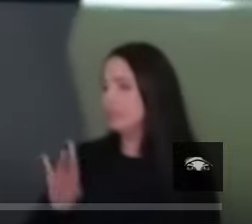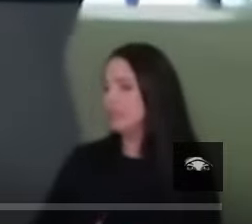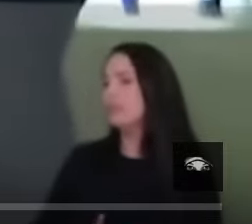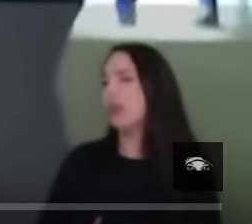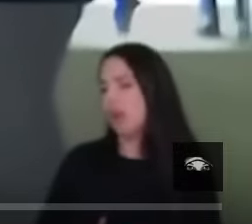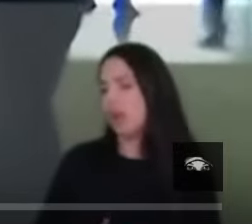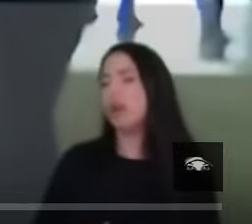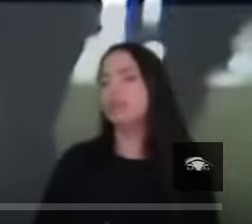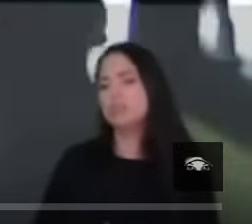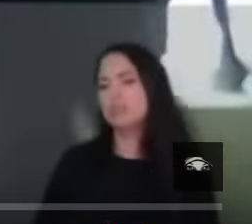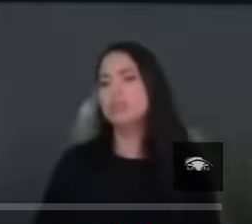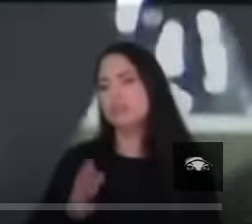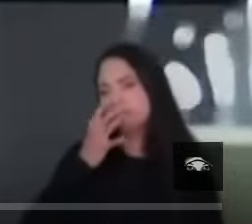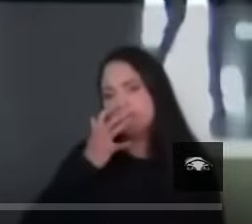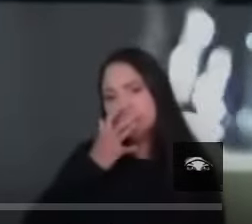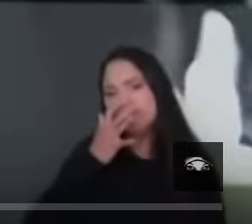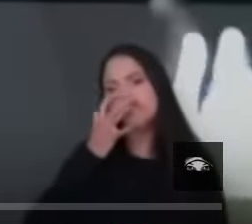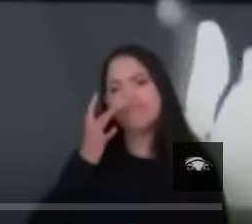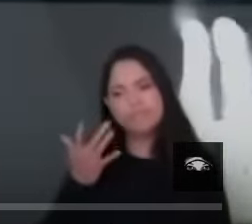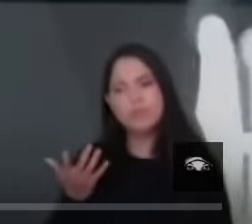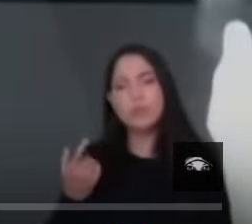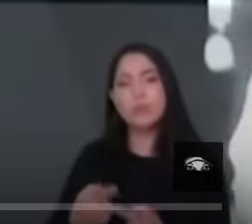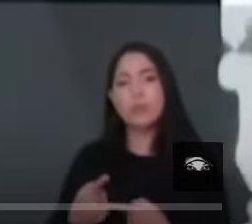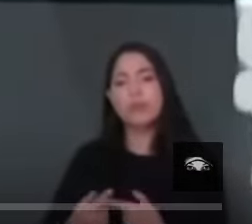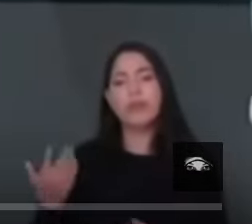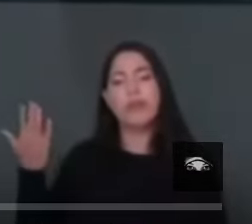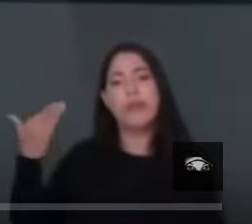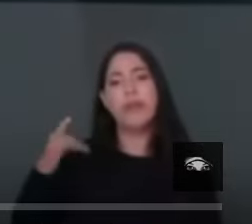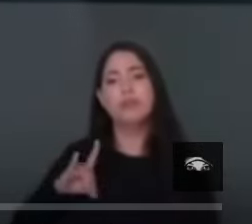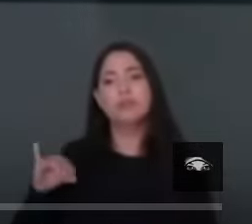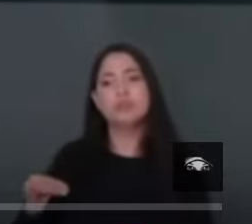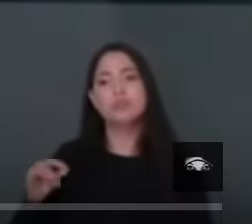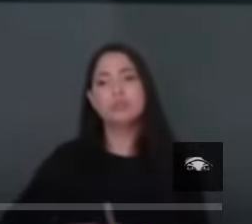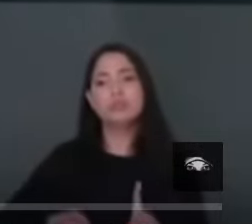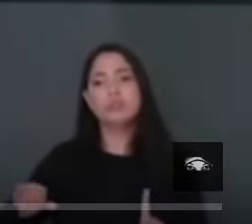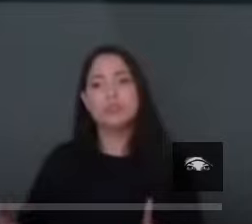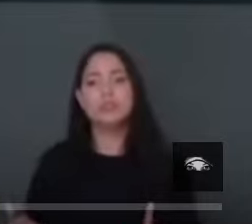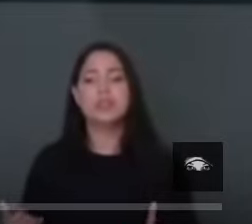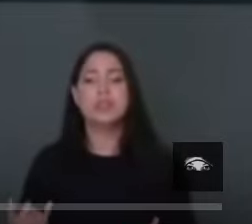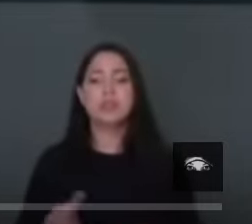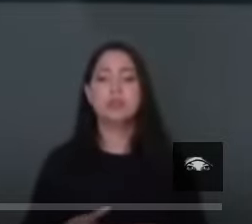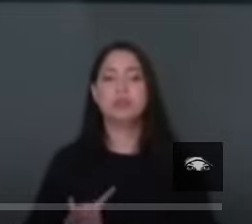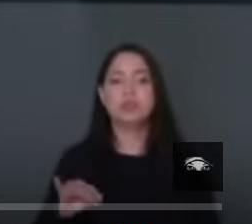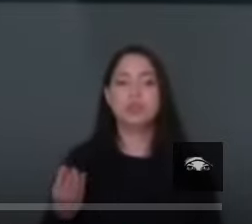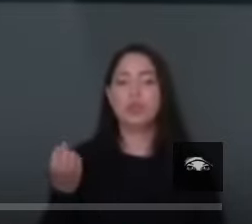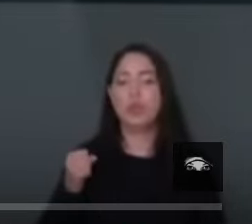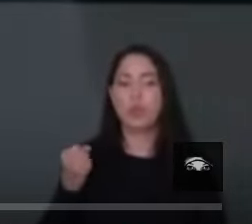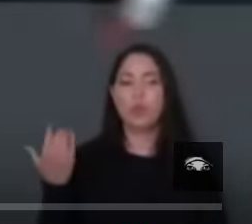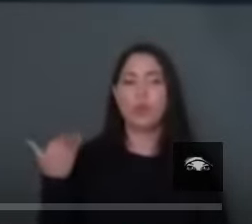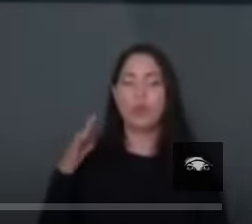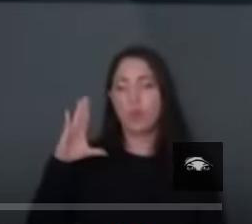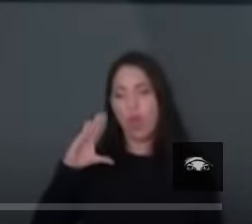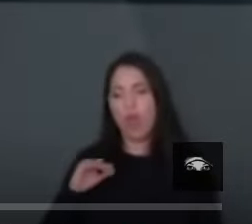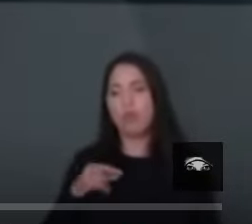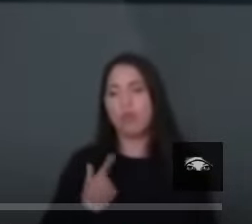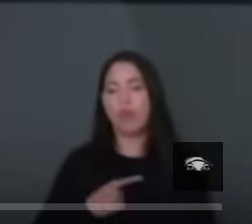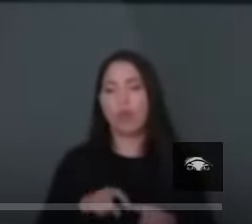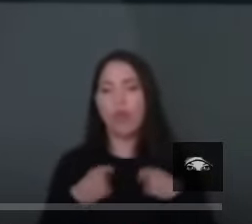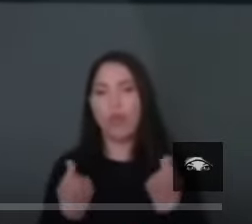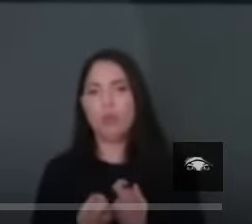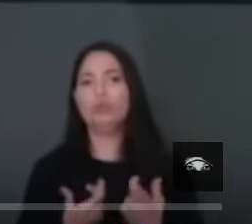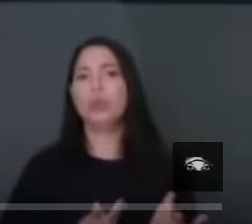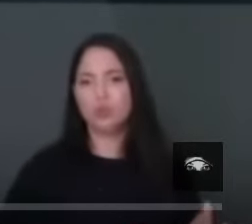intenso, porque naqueles primeiros dias de janeiro, quando na noite do dia 8, nós tivemos uma reunião dos